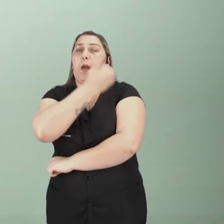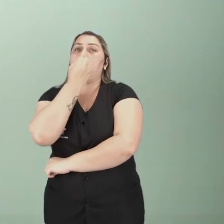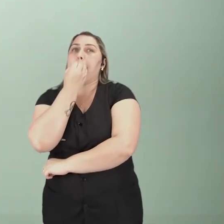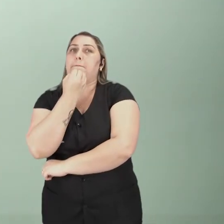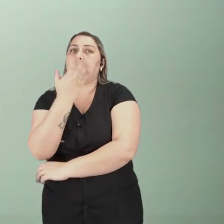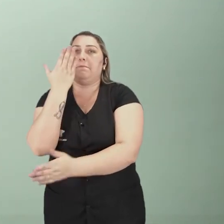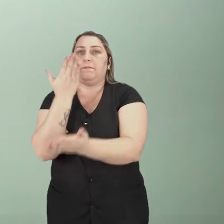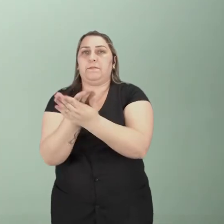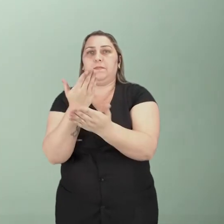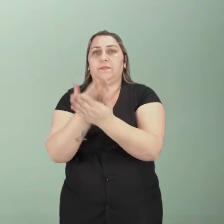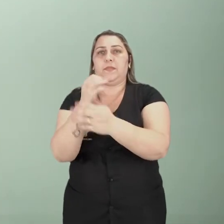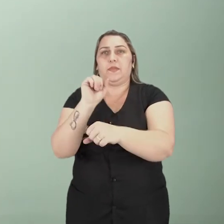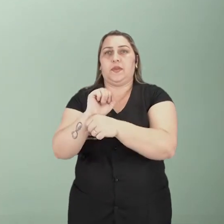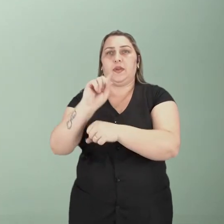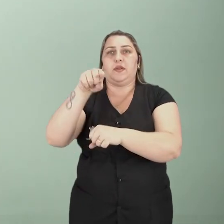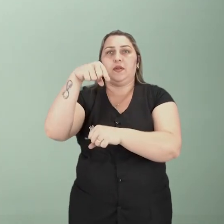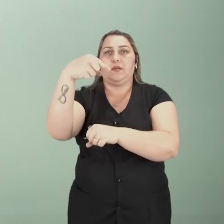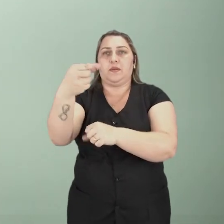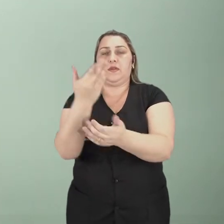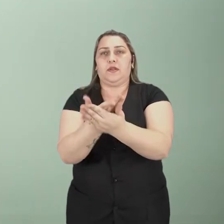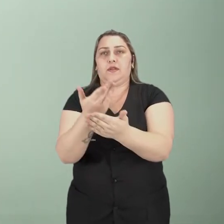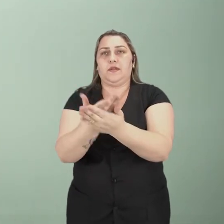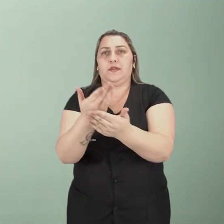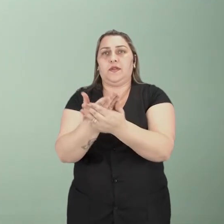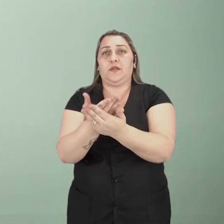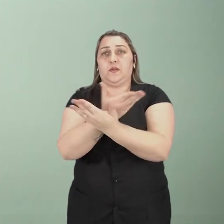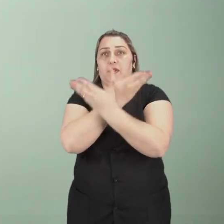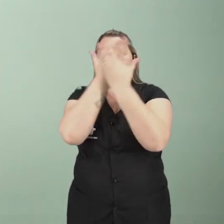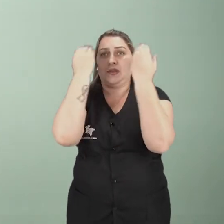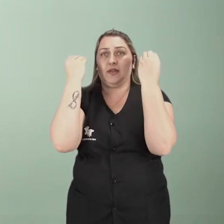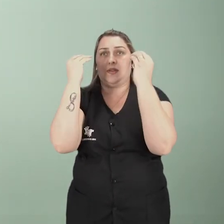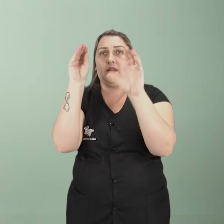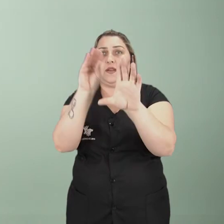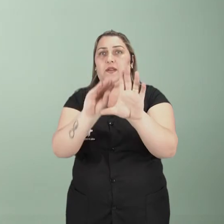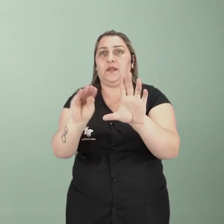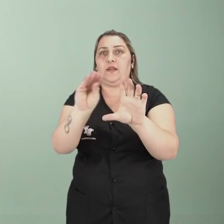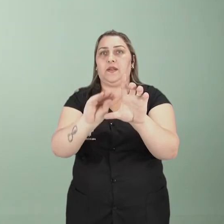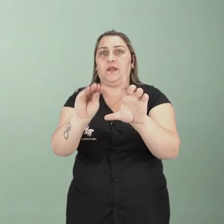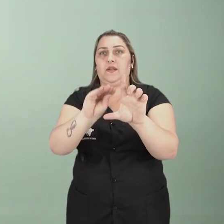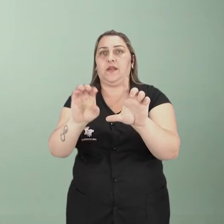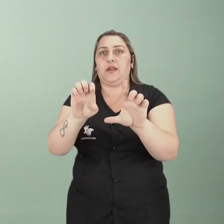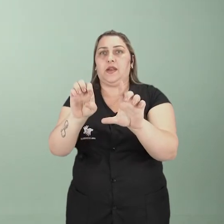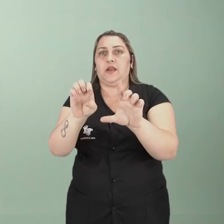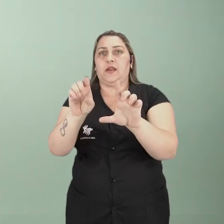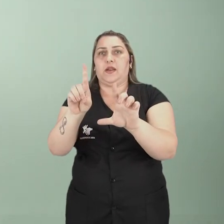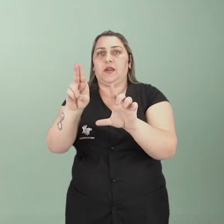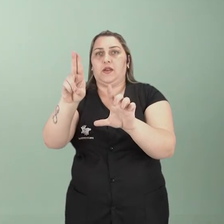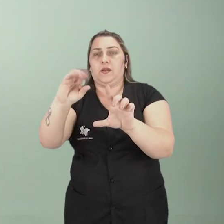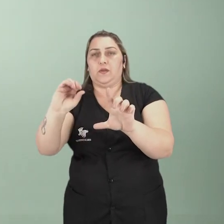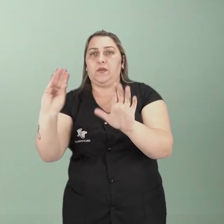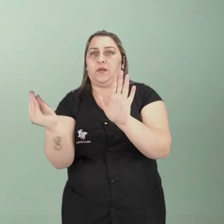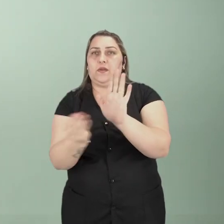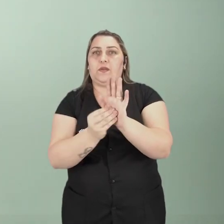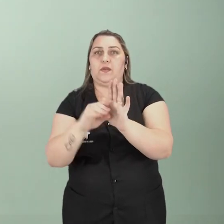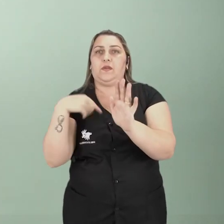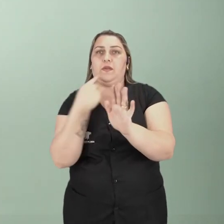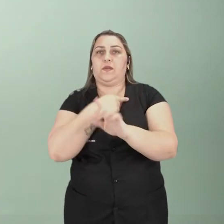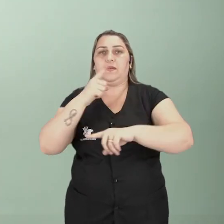bons estudos, espero te encontrar numa próxima aula. Não esqueça de acessar a plataforma Eduque, é lá que estará todo o